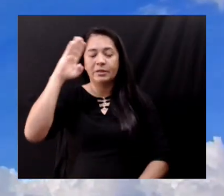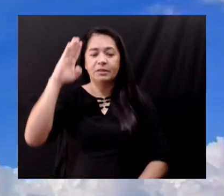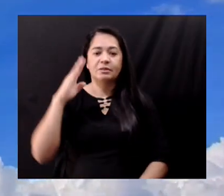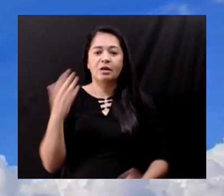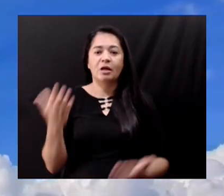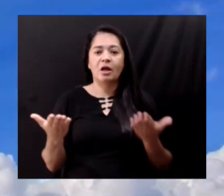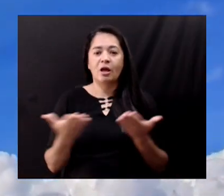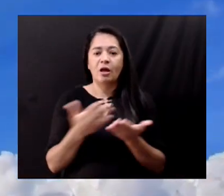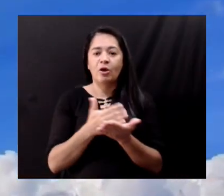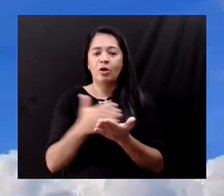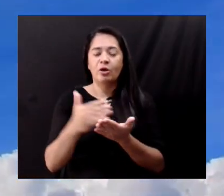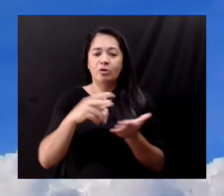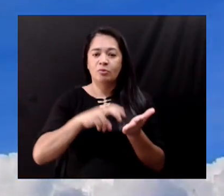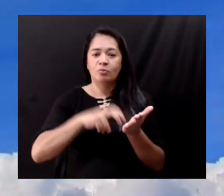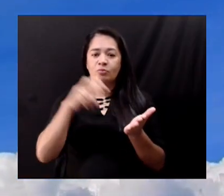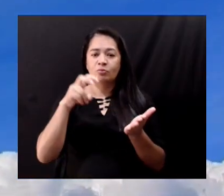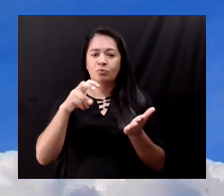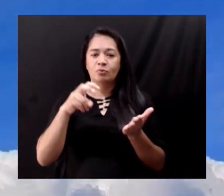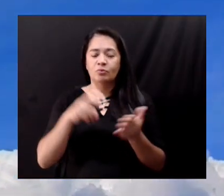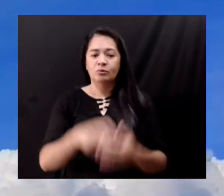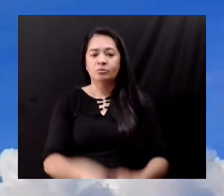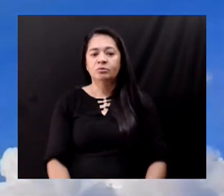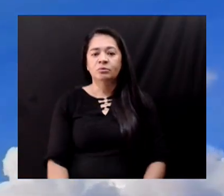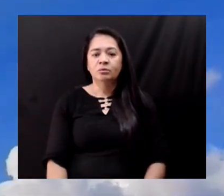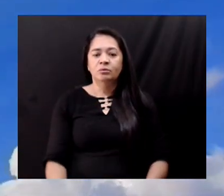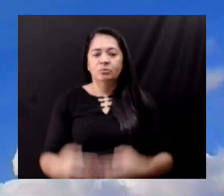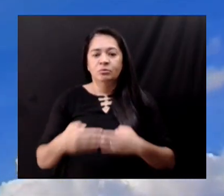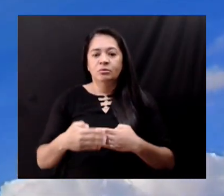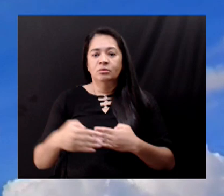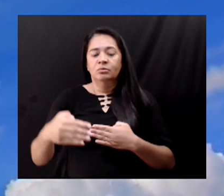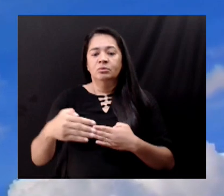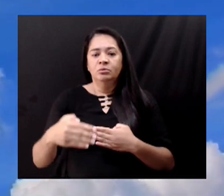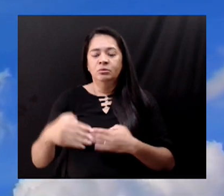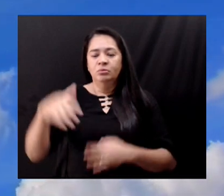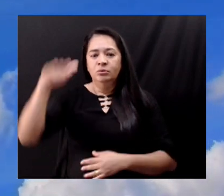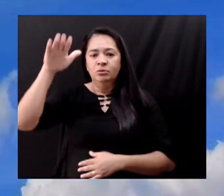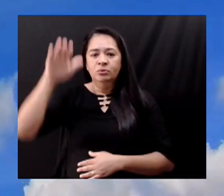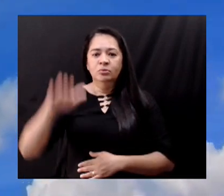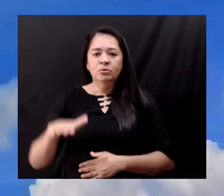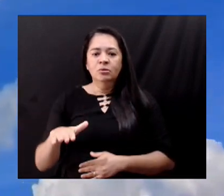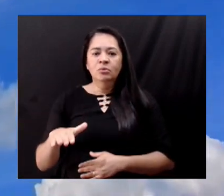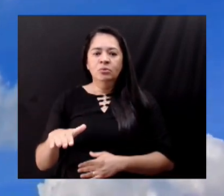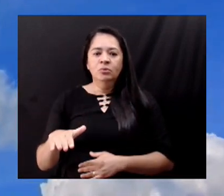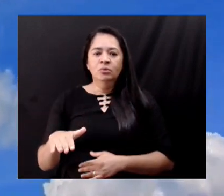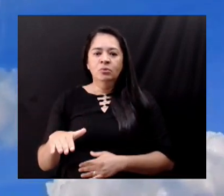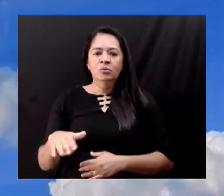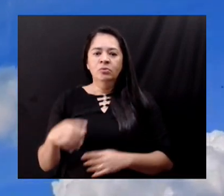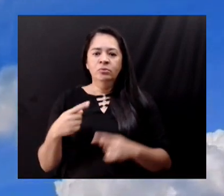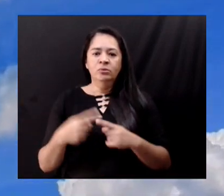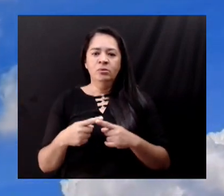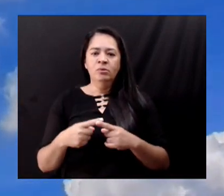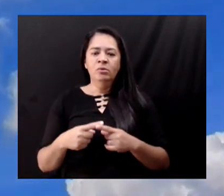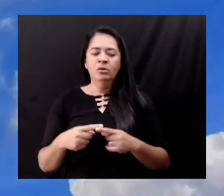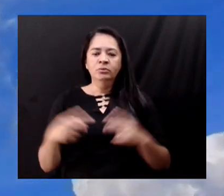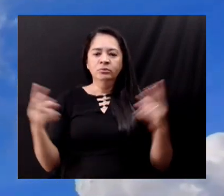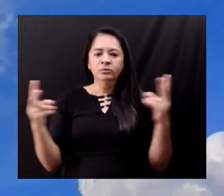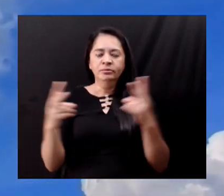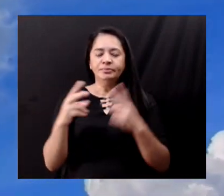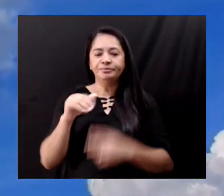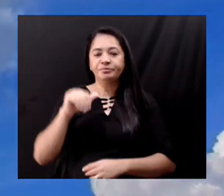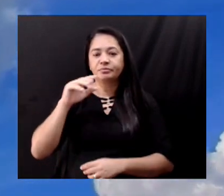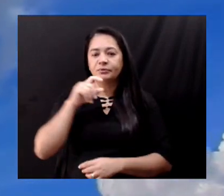manhã e a partir do final da tarde, quando transportam o ar mais frio, né? Que impulsiona a queda